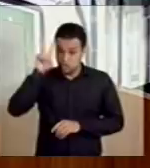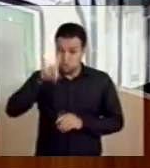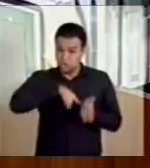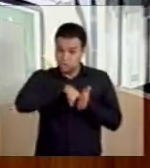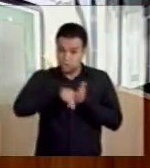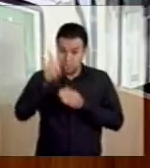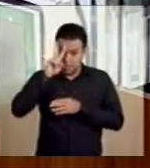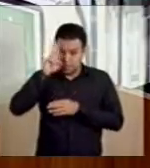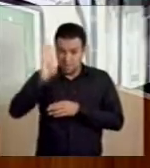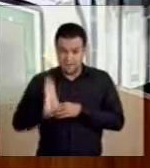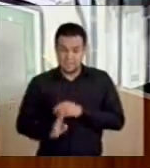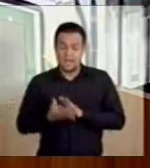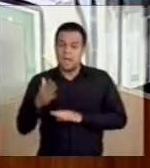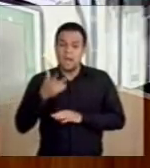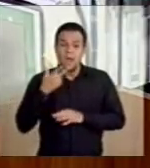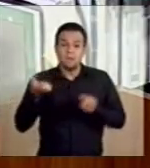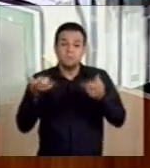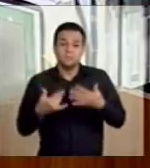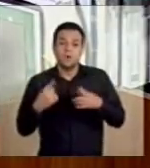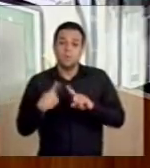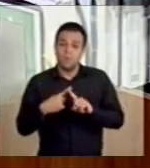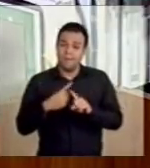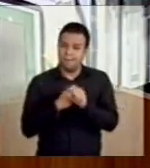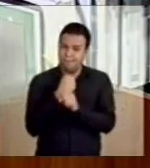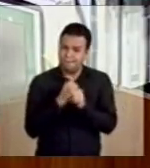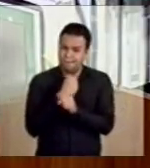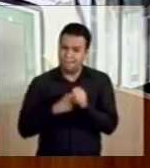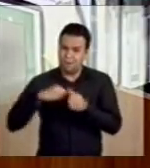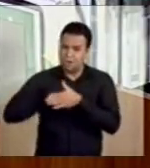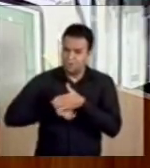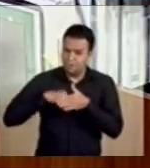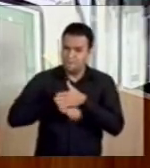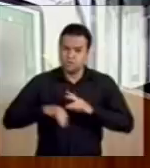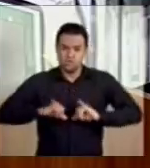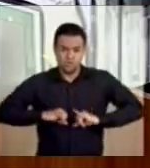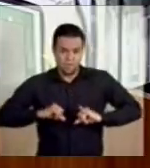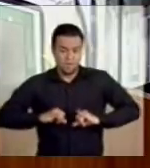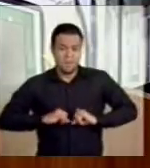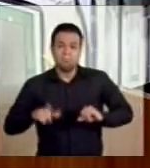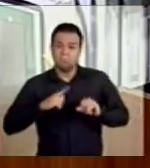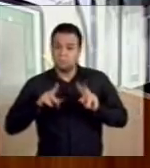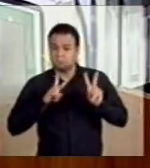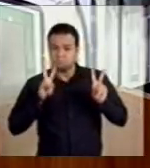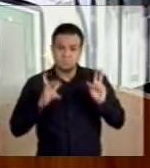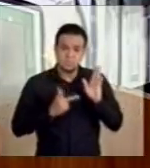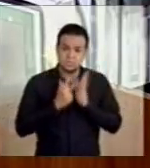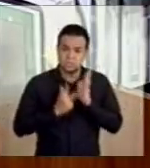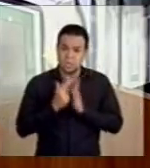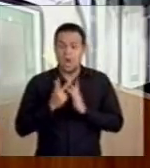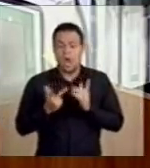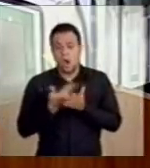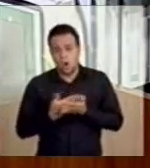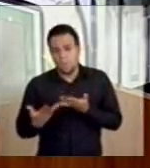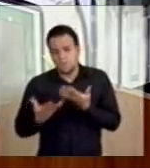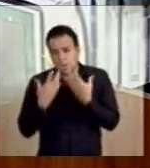aspas, depois dos anos de luta e sofrimento, tais cirurgias só começaram a ser